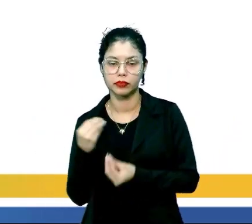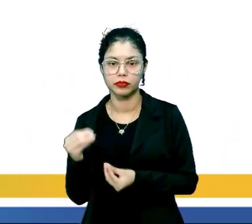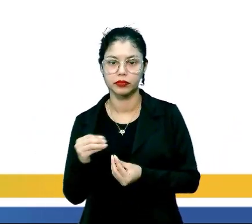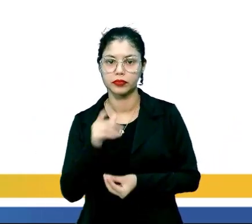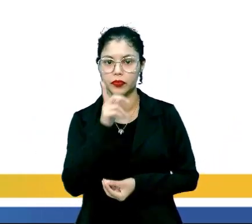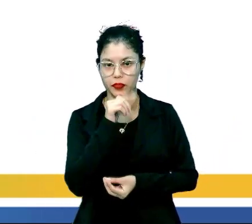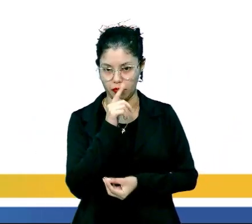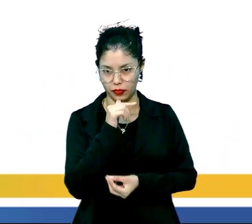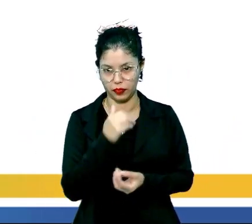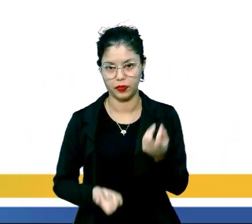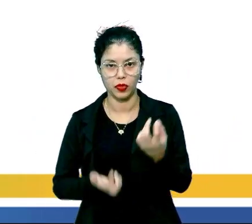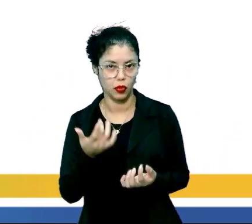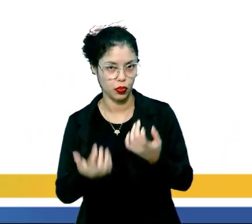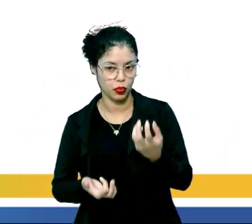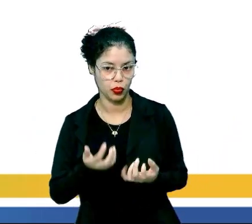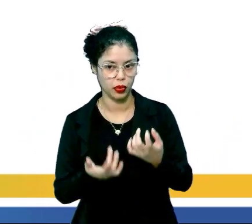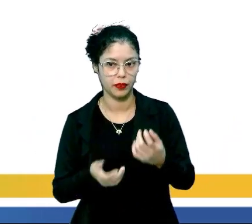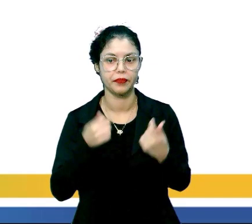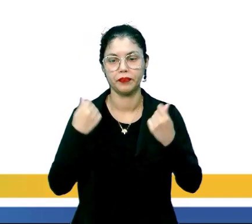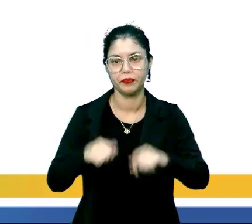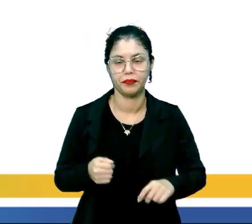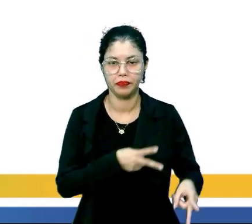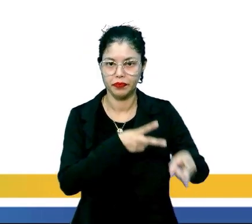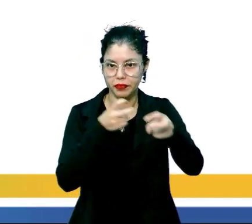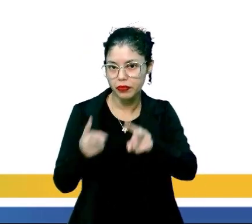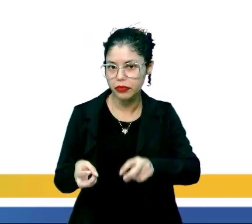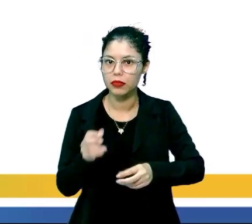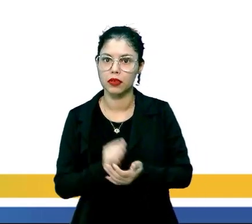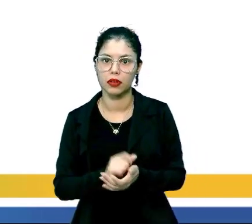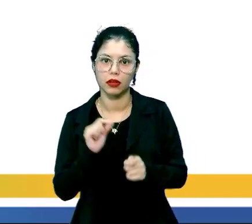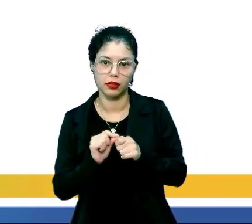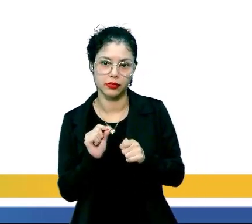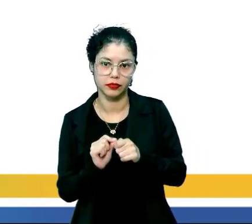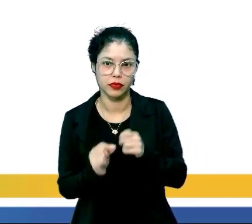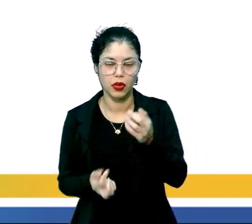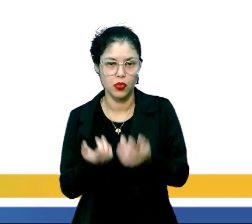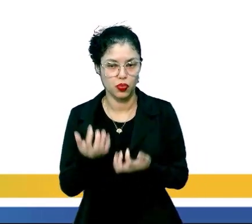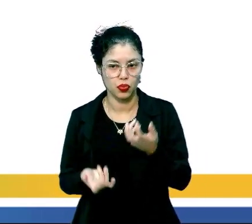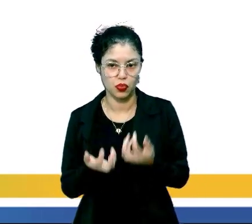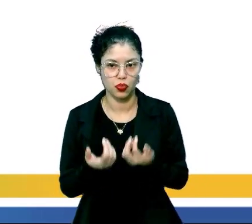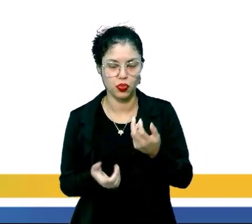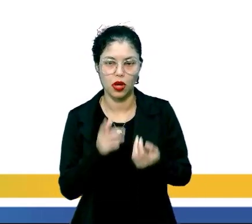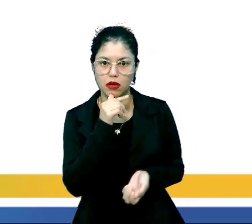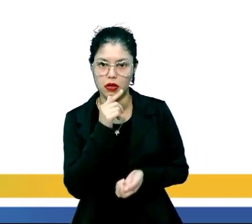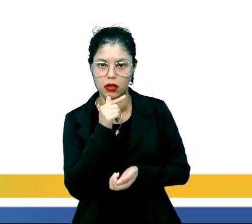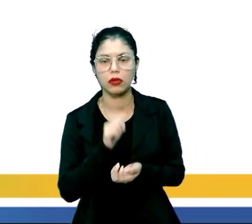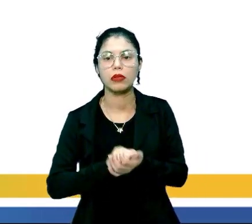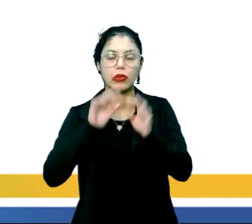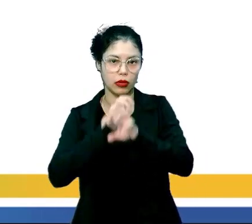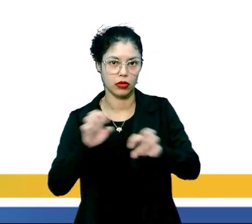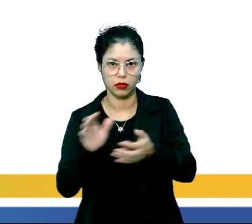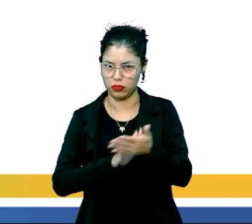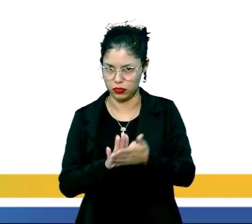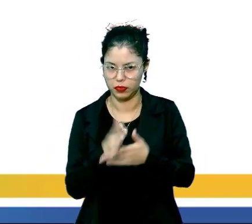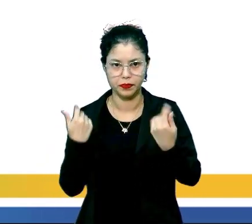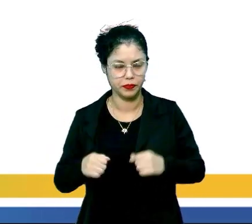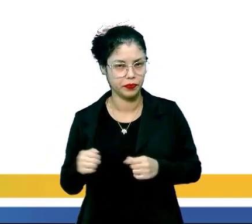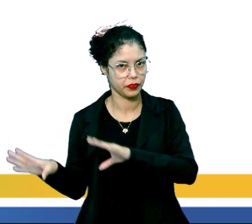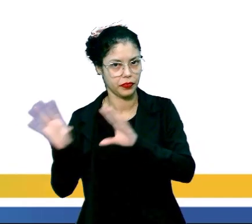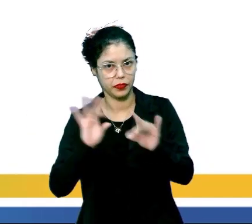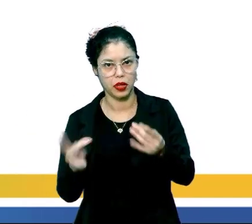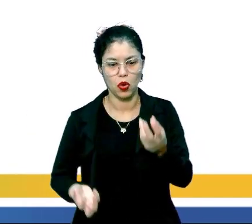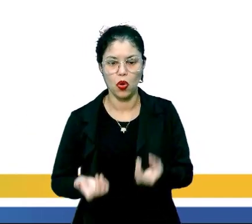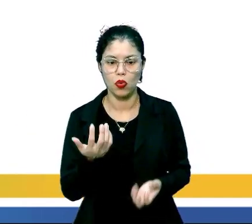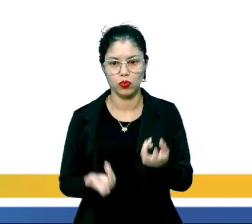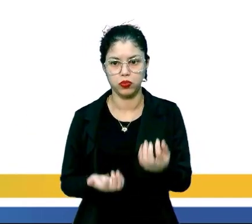que eu sei que uma água ela está fervendo? Você precisa observar se a formação de bolhas. A água ela não vai entrar em ebulição do nada, você precisa levar